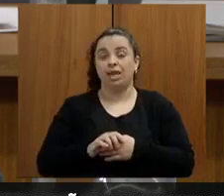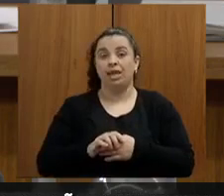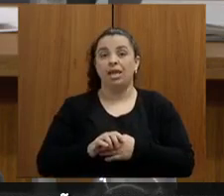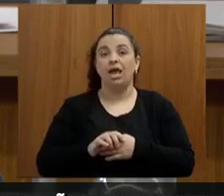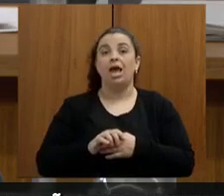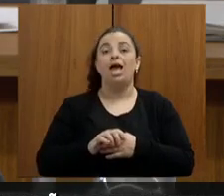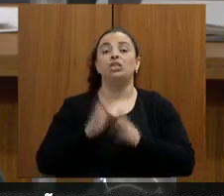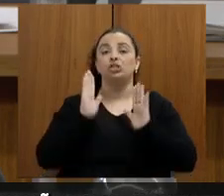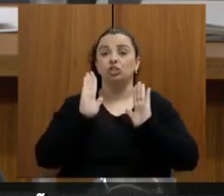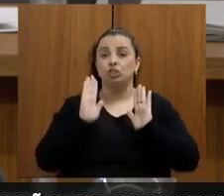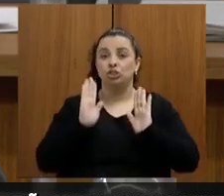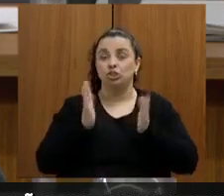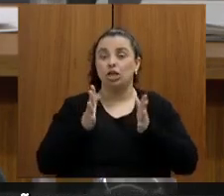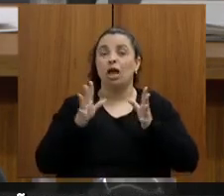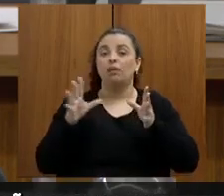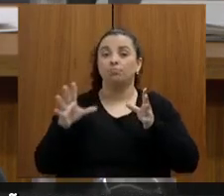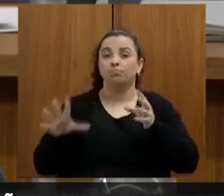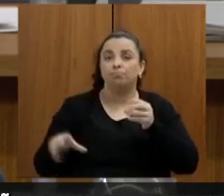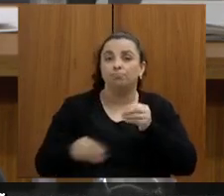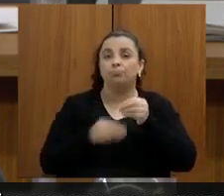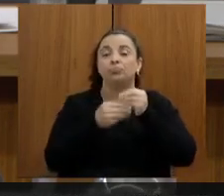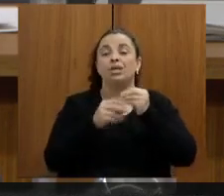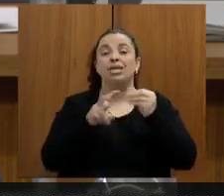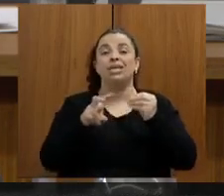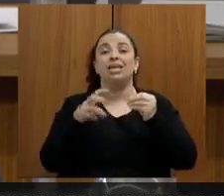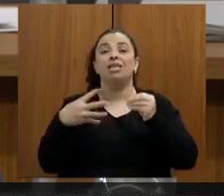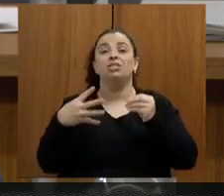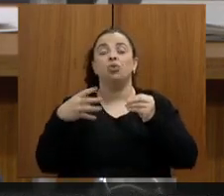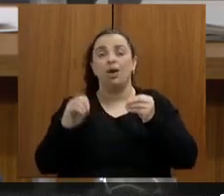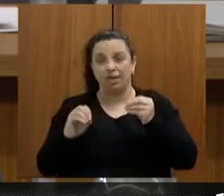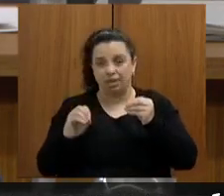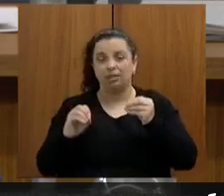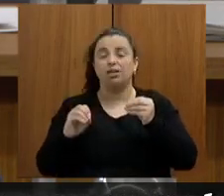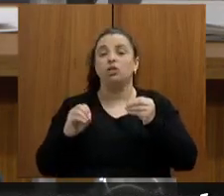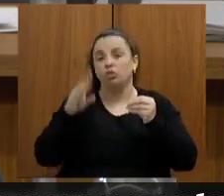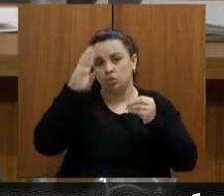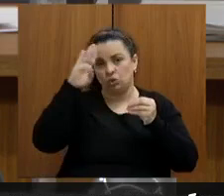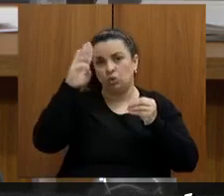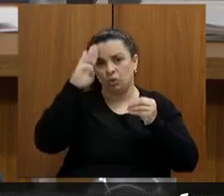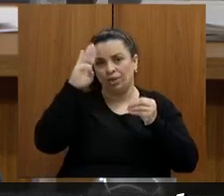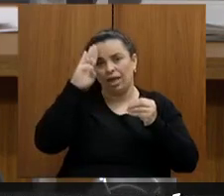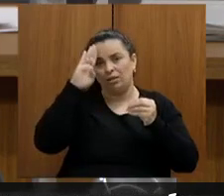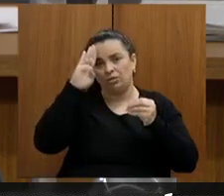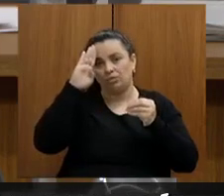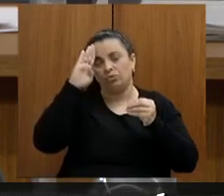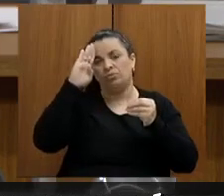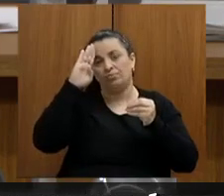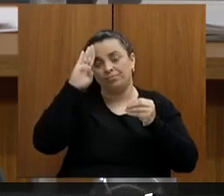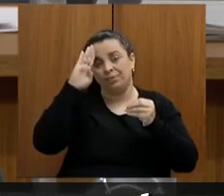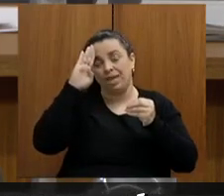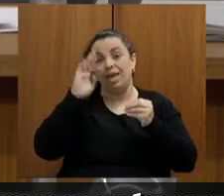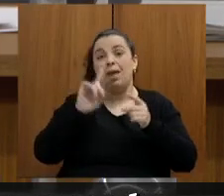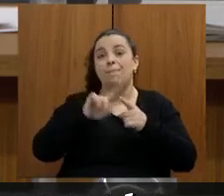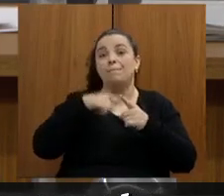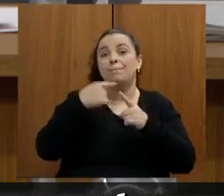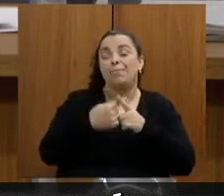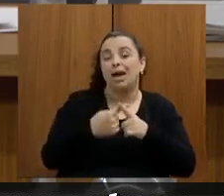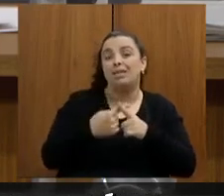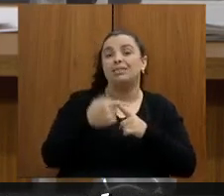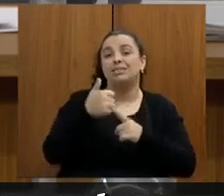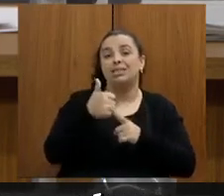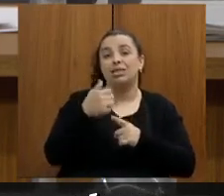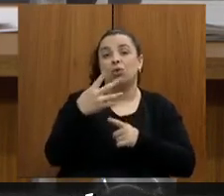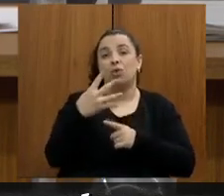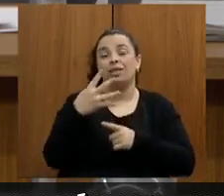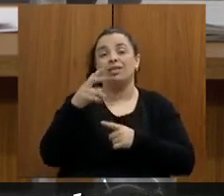540 soldado cdcf anualmente e mais o 145 que vão entrar ao